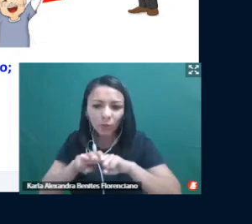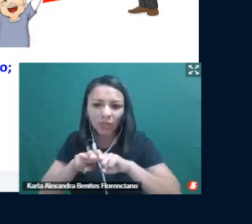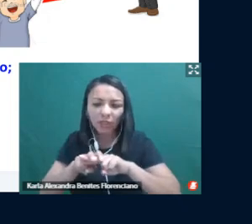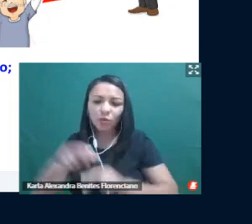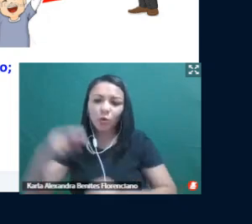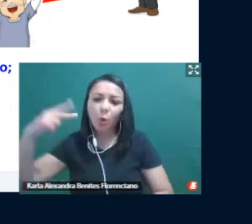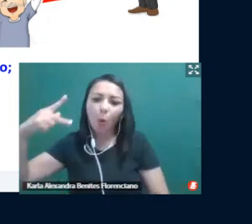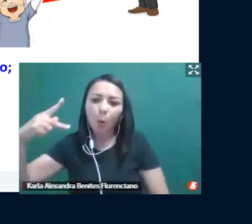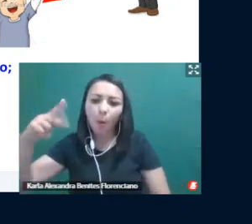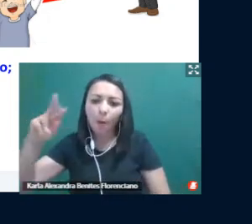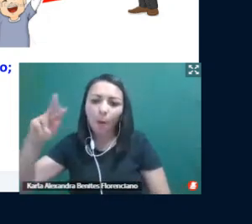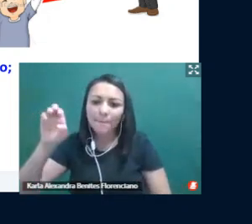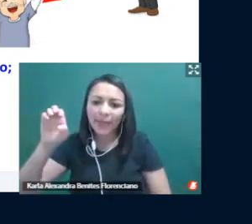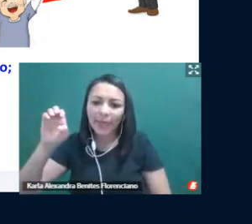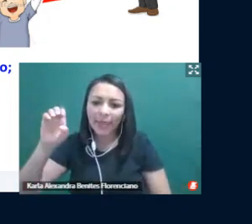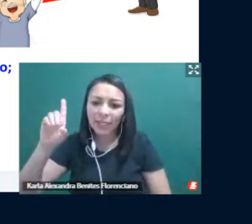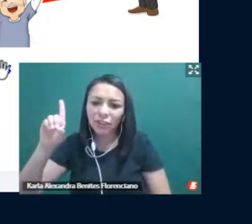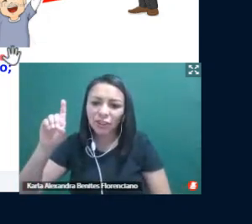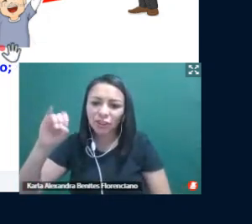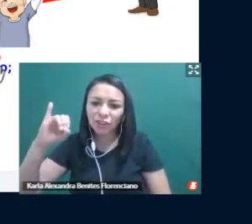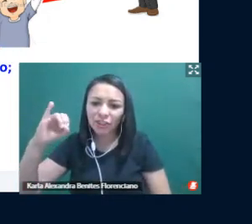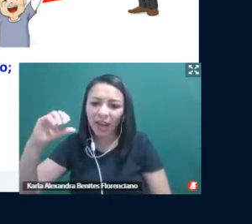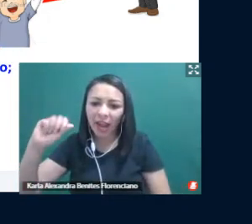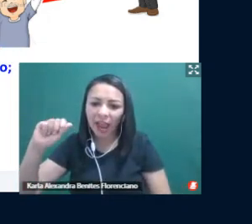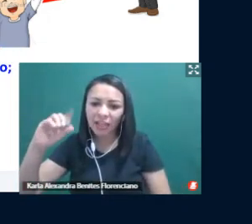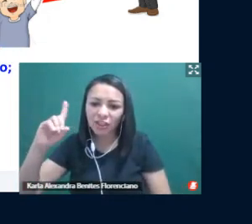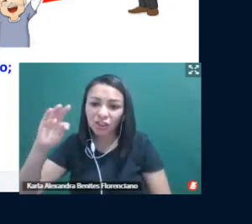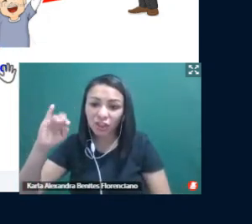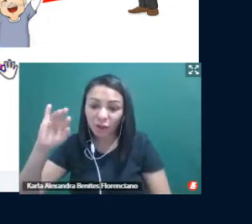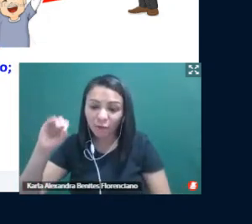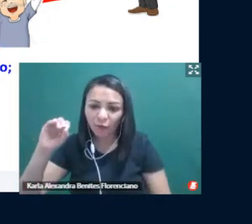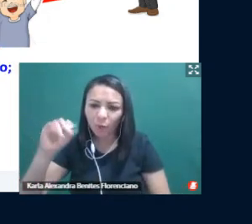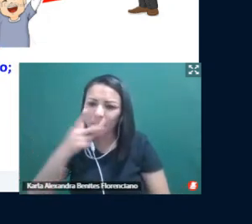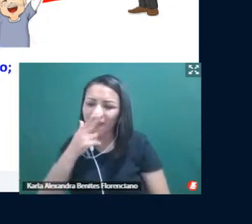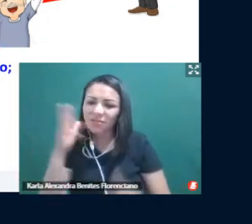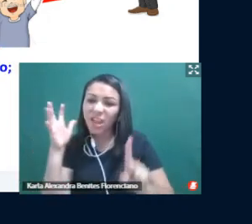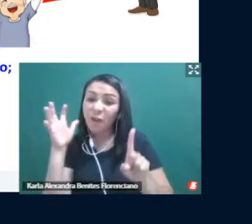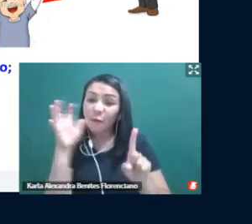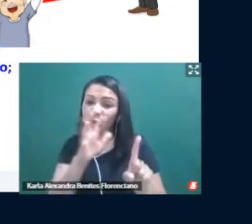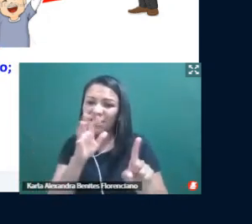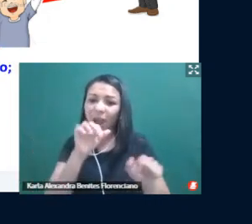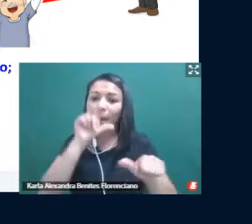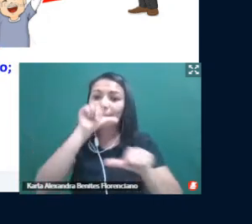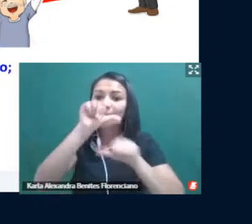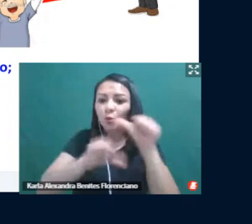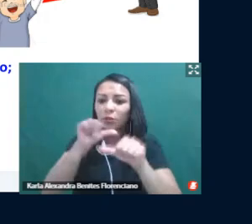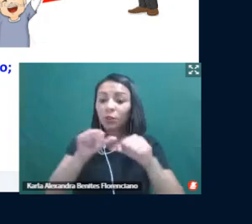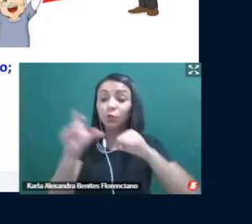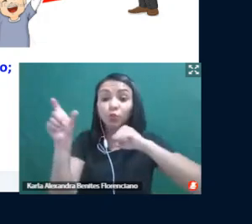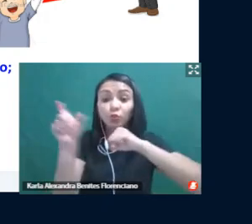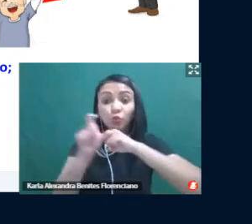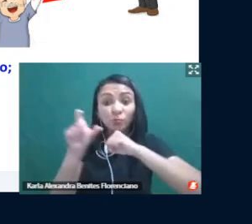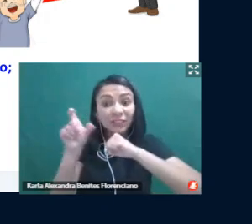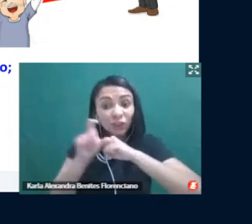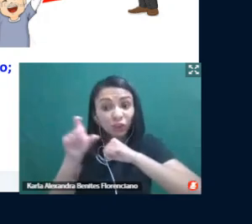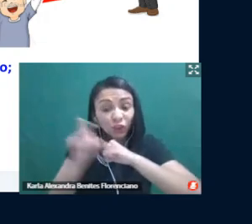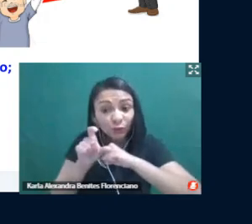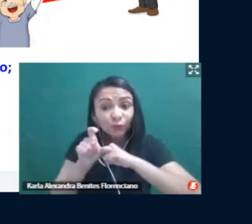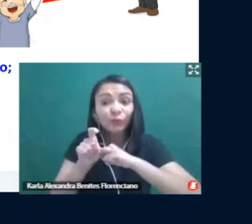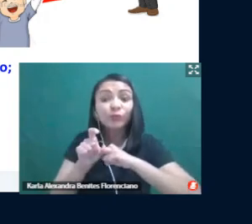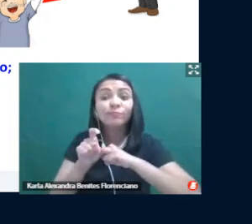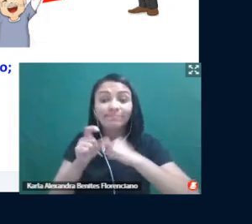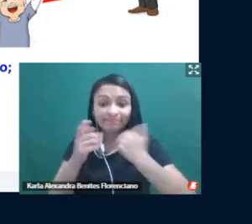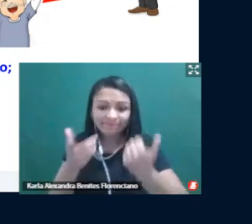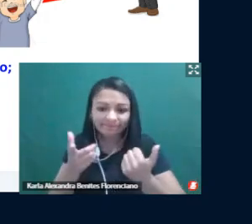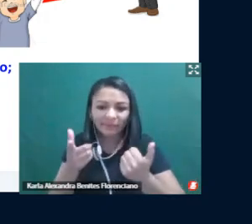funciona como um adjetivo que muda substantivo. Tá? Então, um predicativo, eu